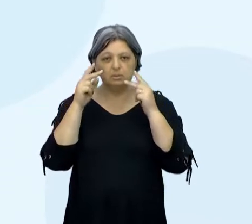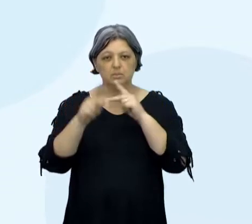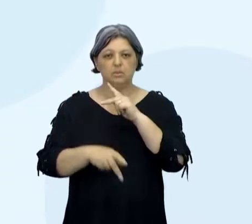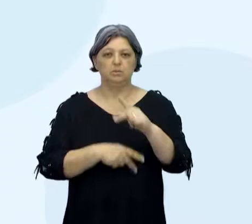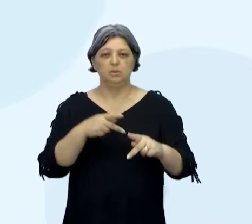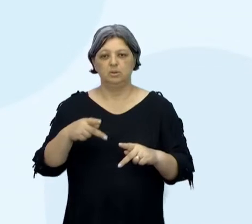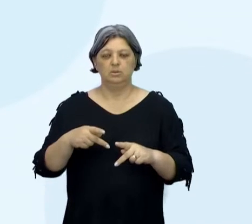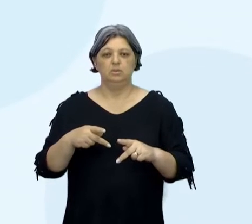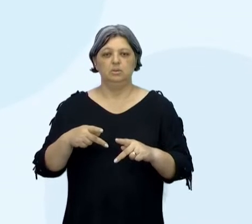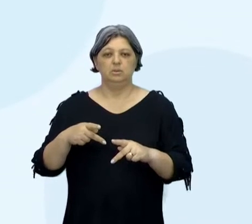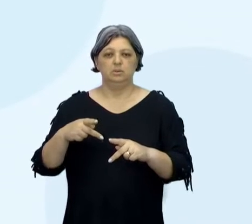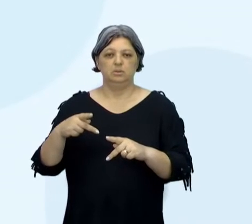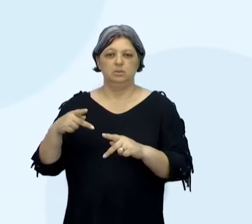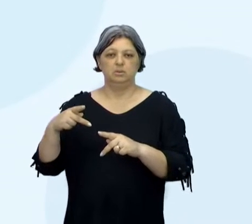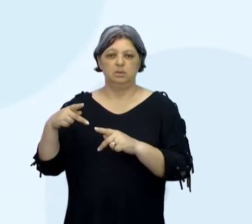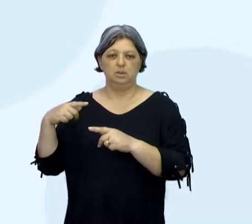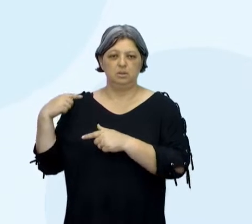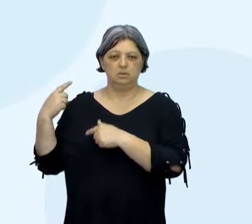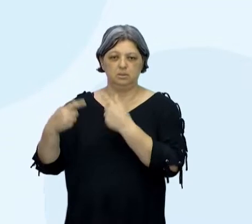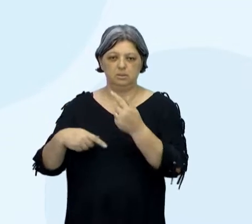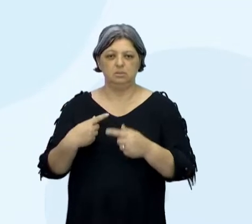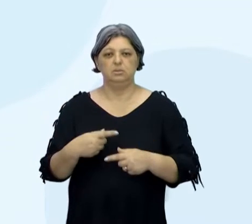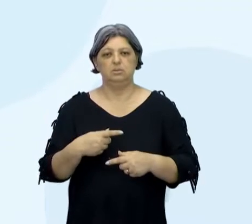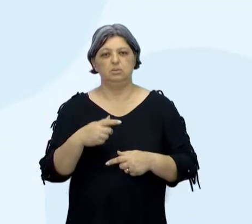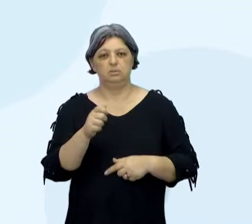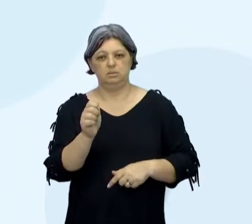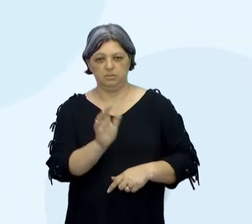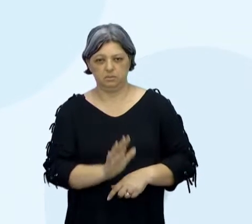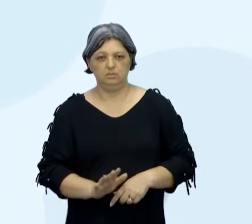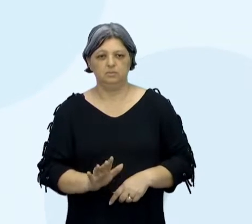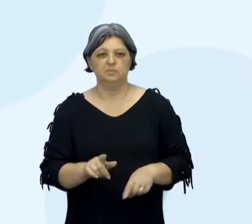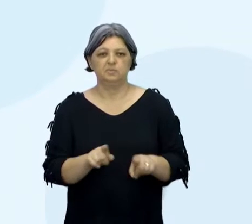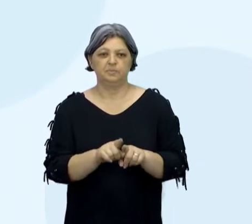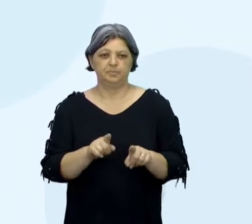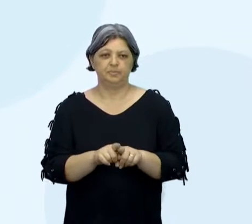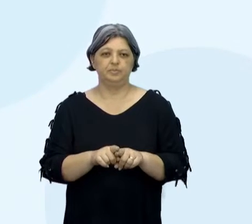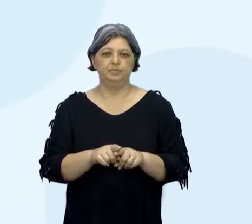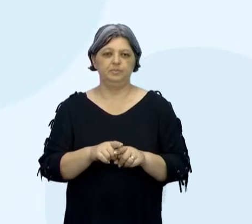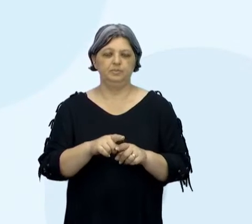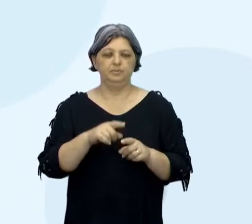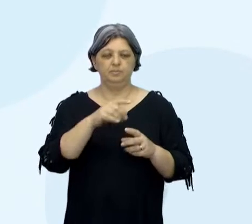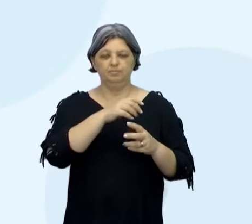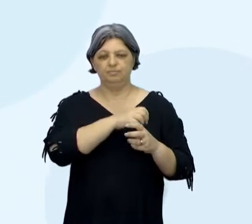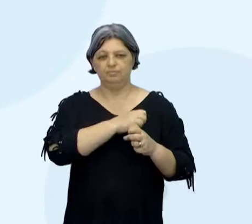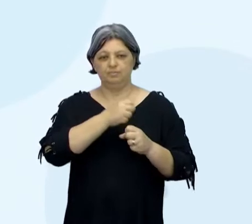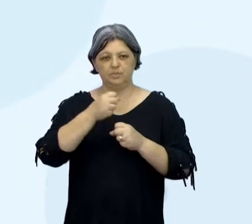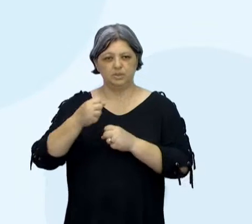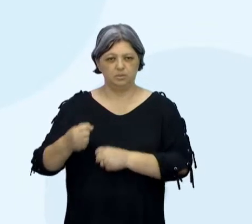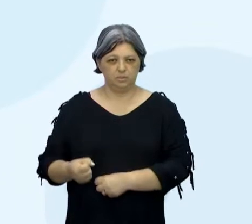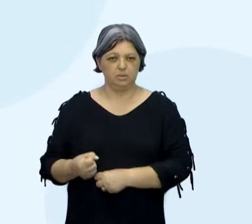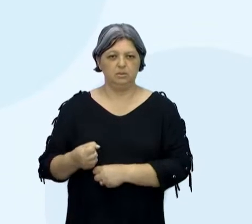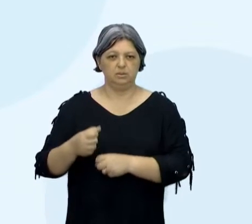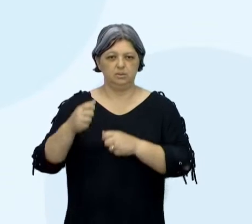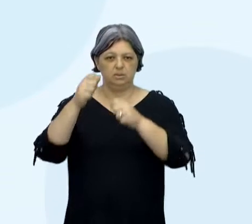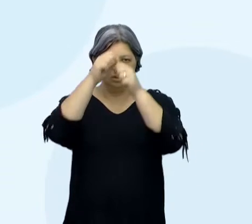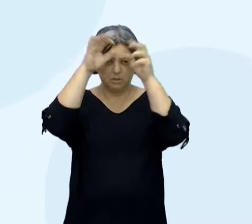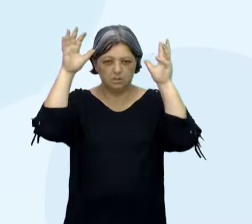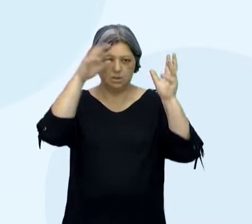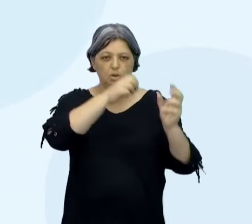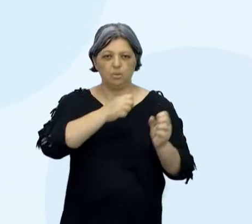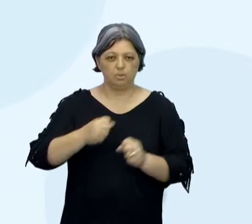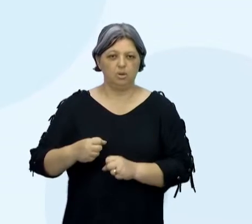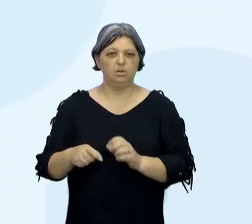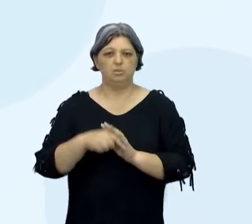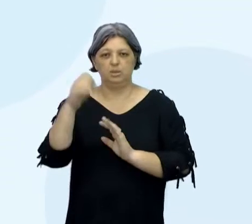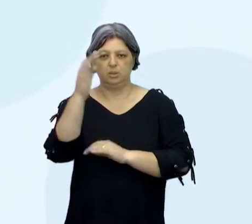das populações afrodescendentes, incluindo aí os quilombolas, no Brasil contemporâneo, considerando